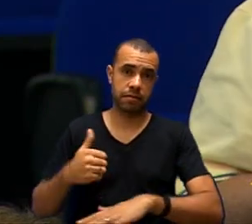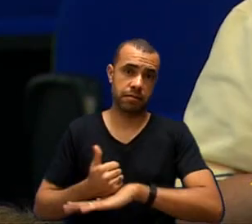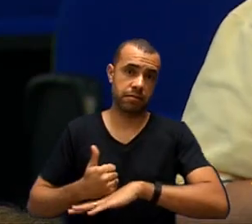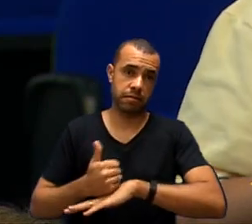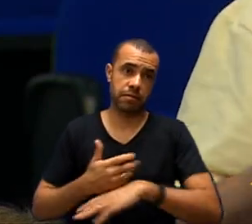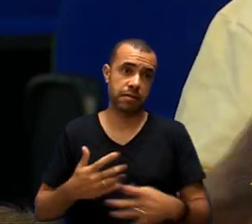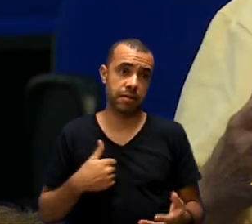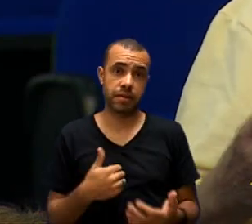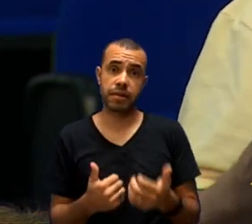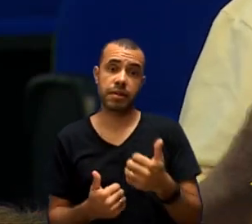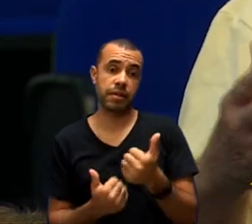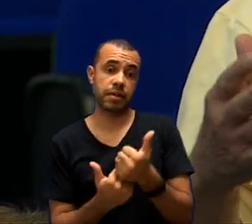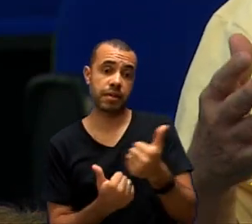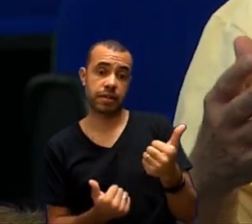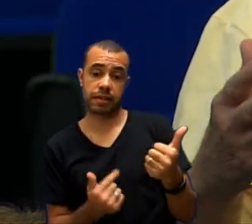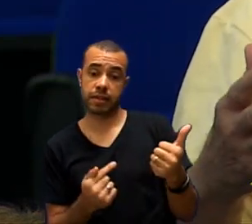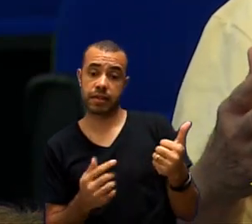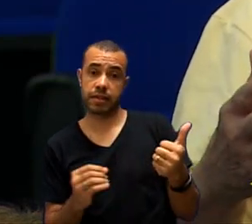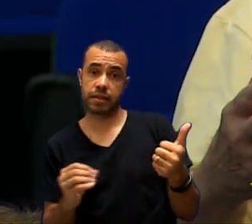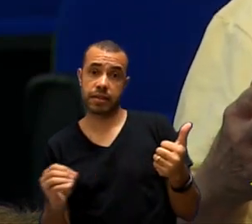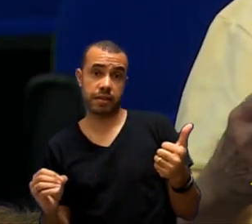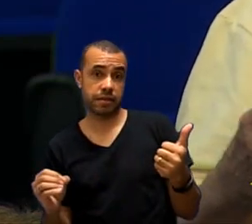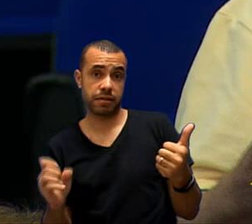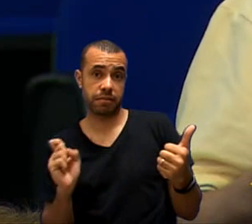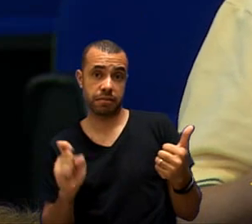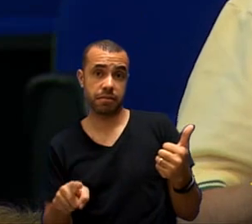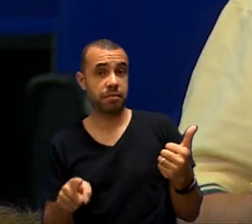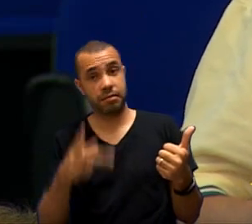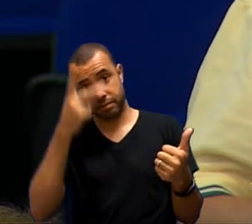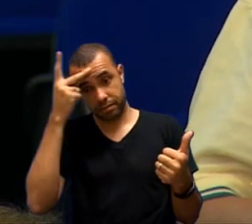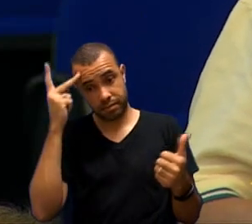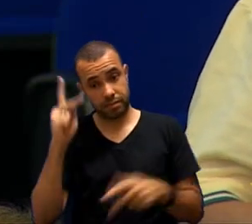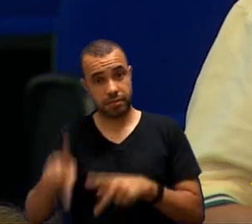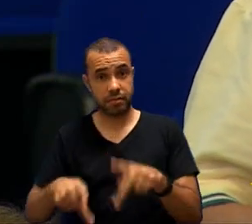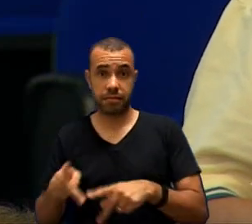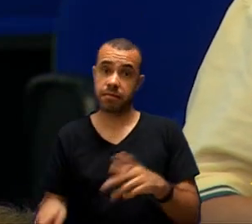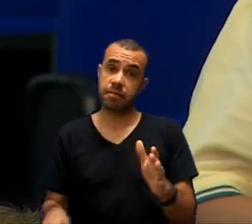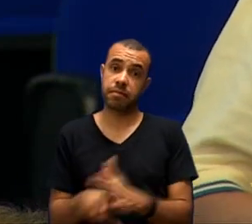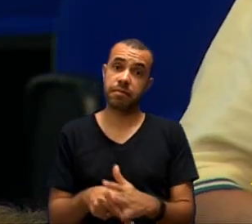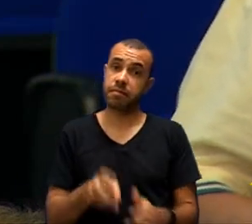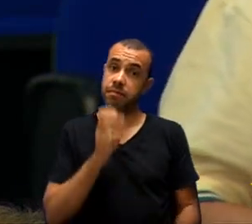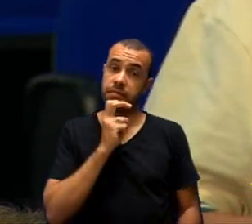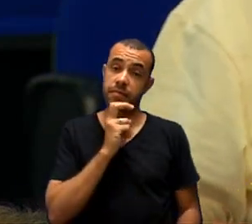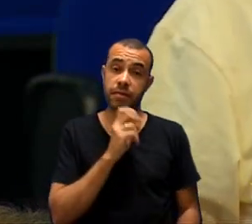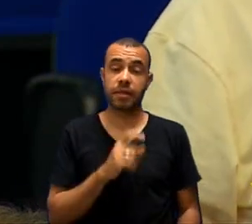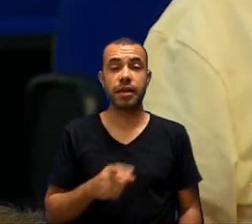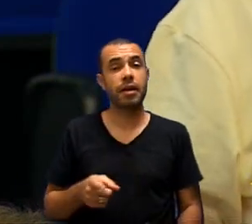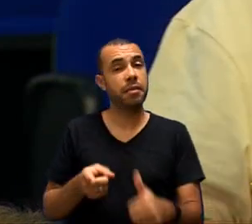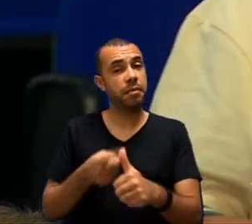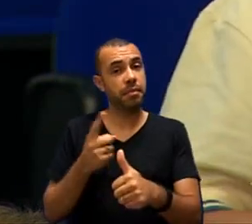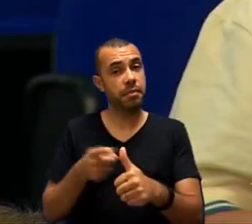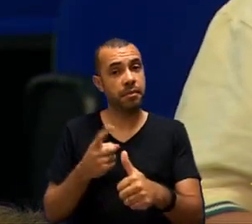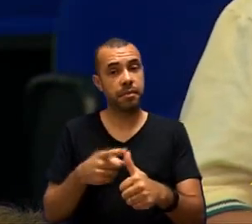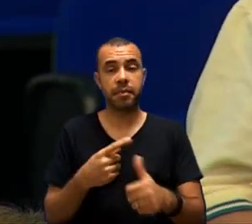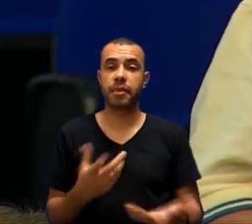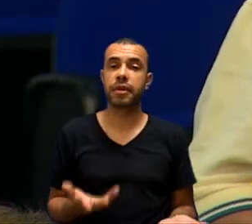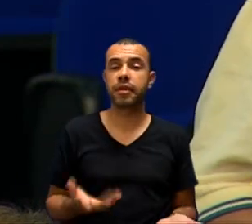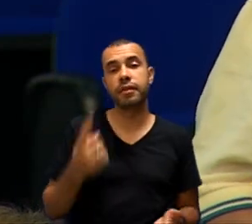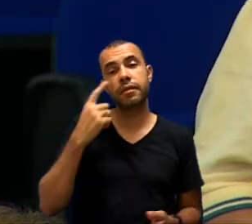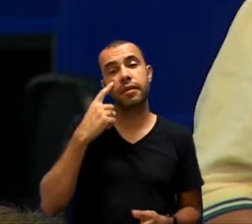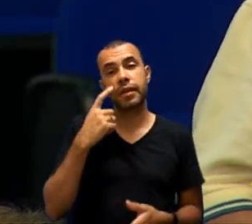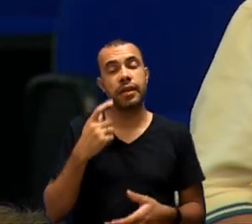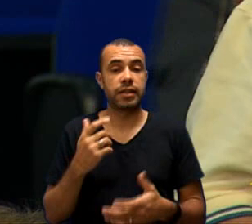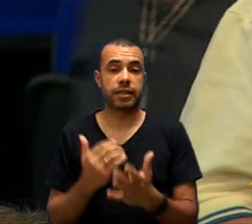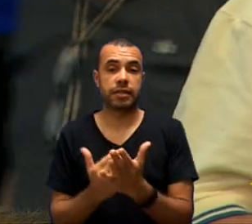representante de 700 mil pessoas aqui em Sorocaba. Primeiro detalhe, a nossa taxa de crescimento, segundo o